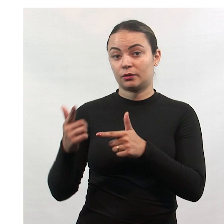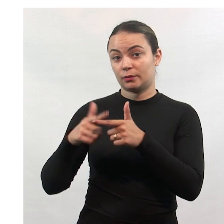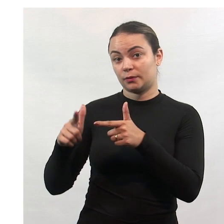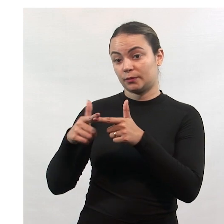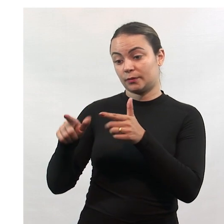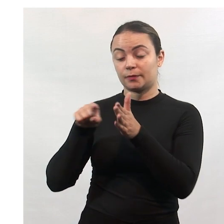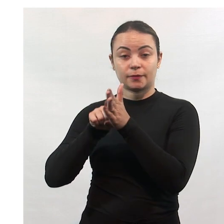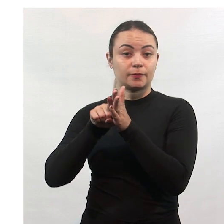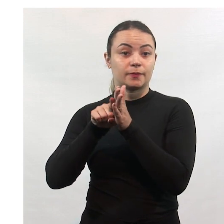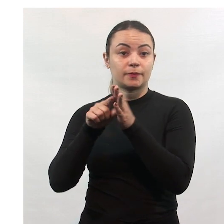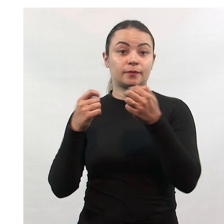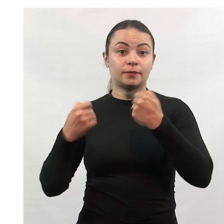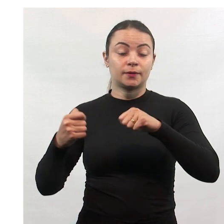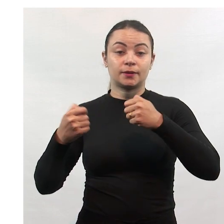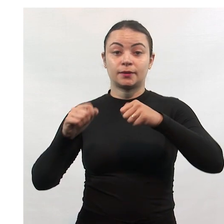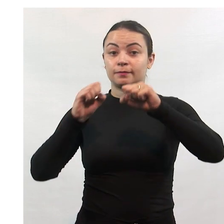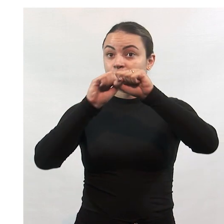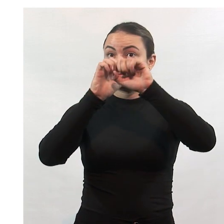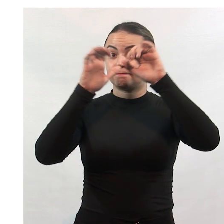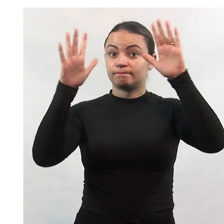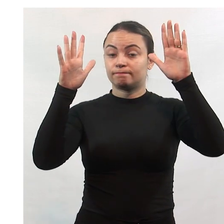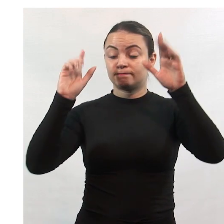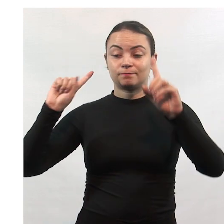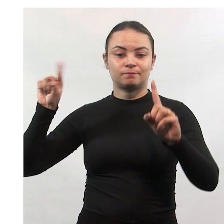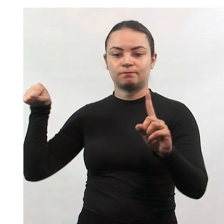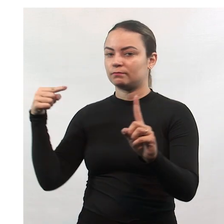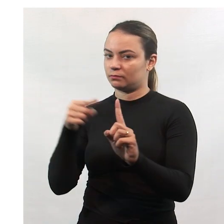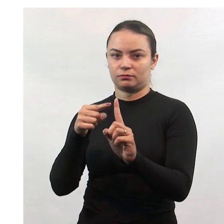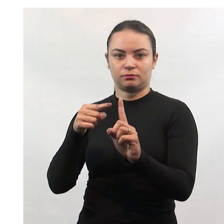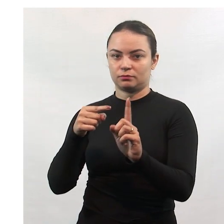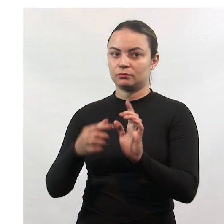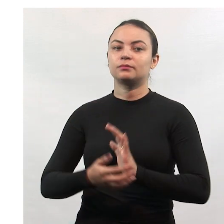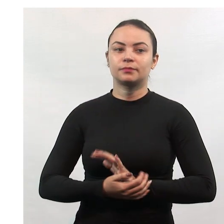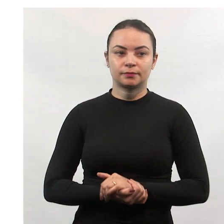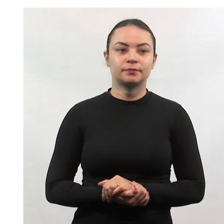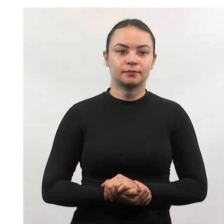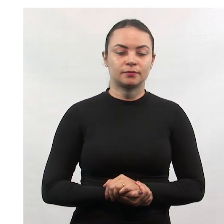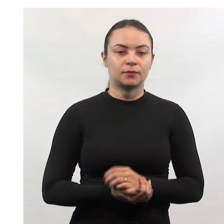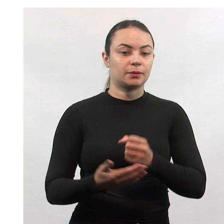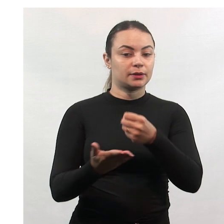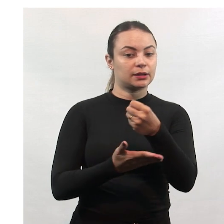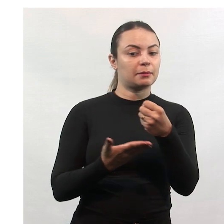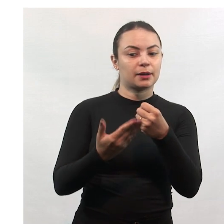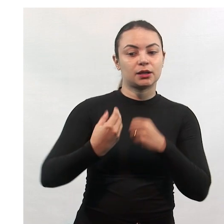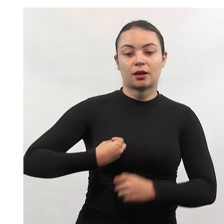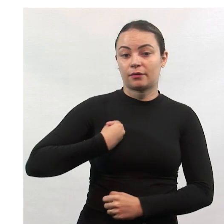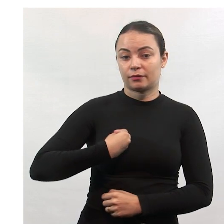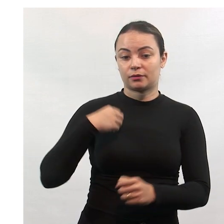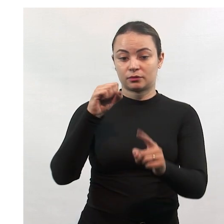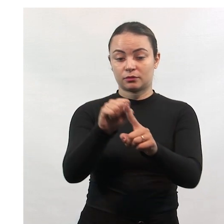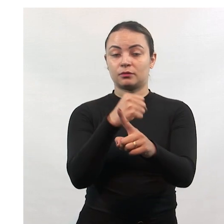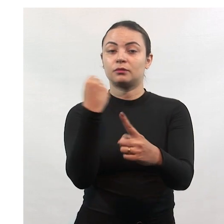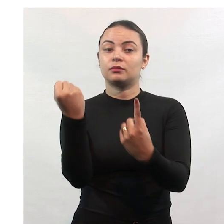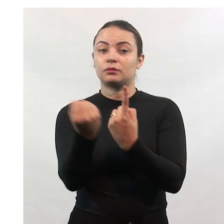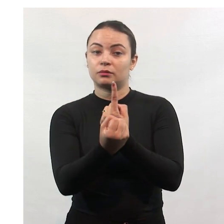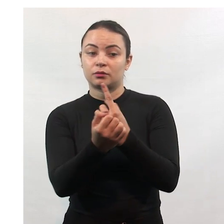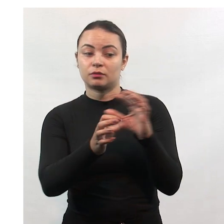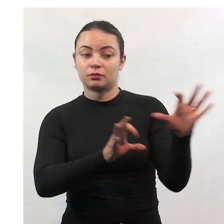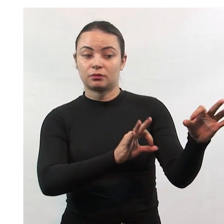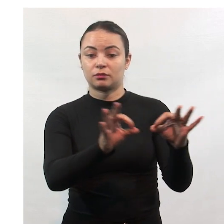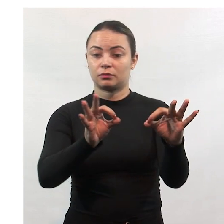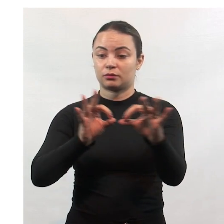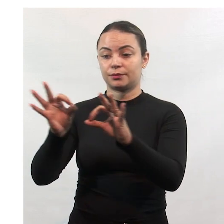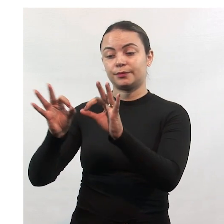mais clara e objetiva possível, certo? Basear-se numa realidade da